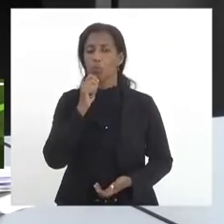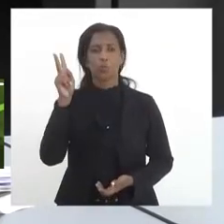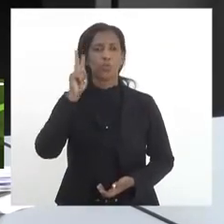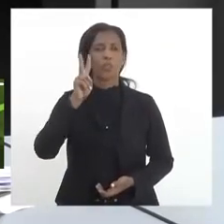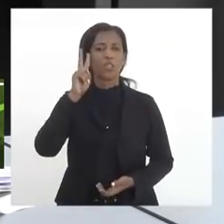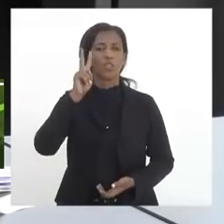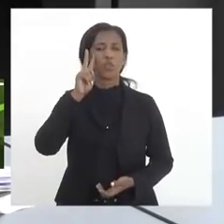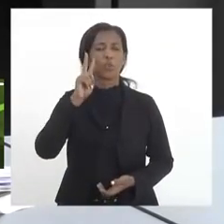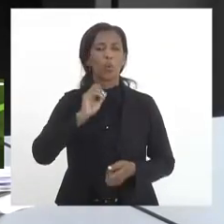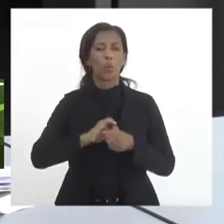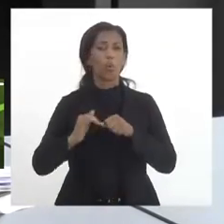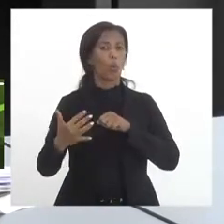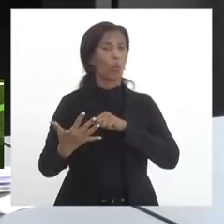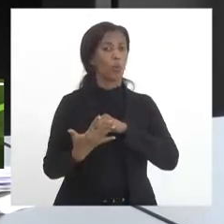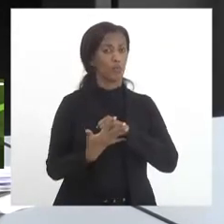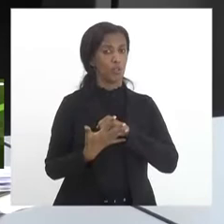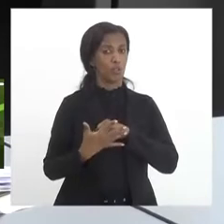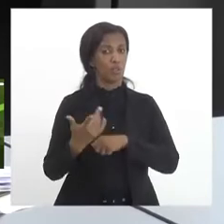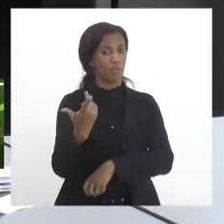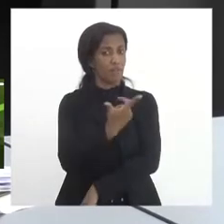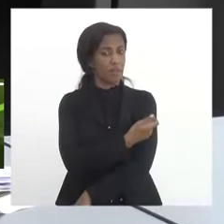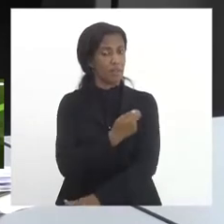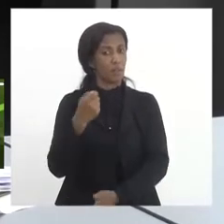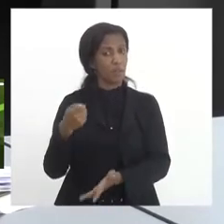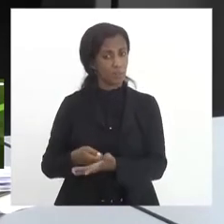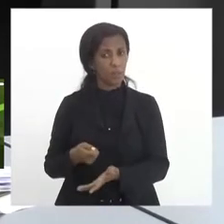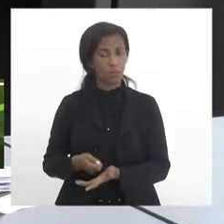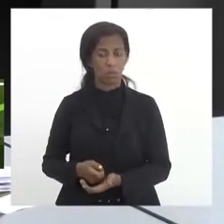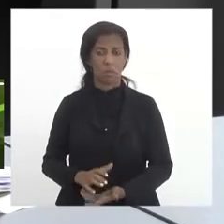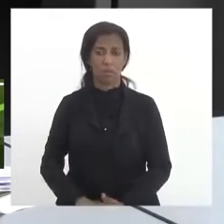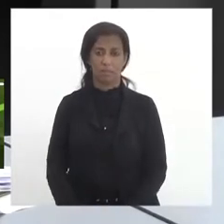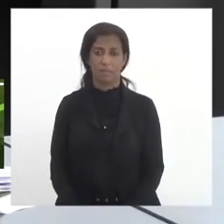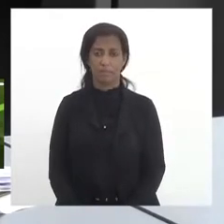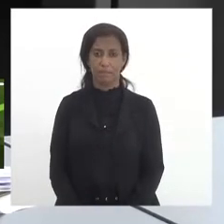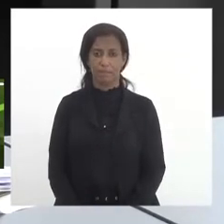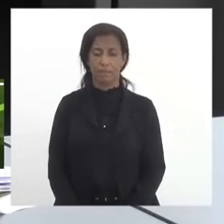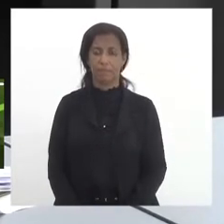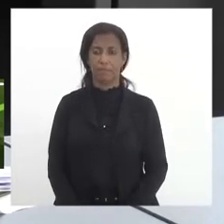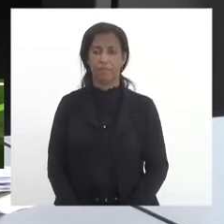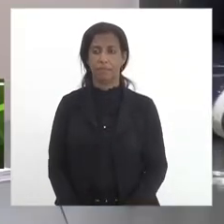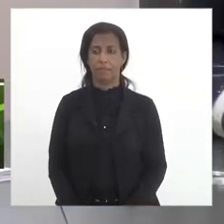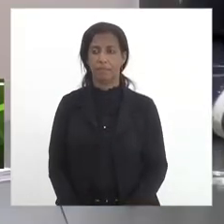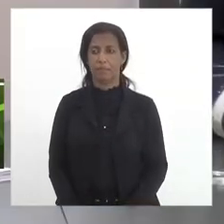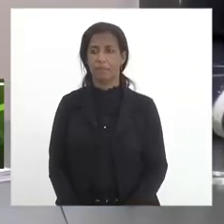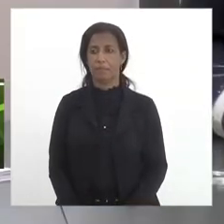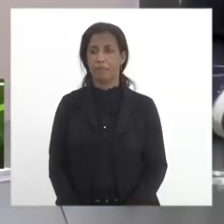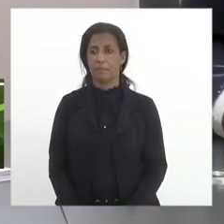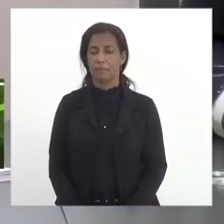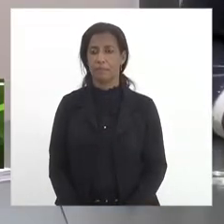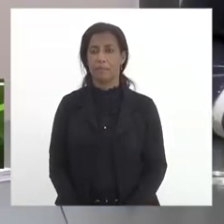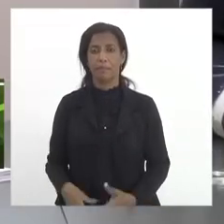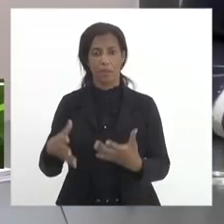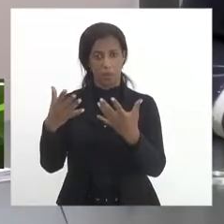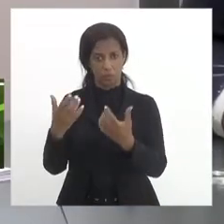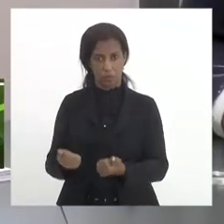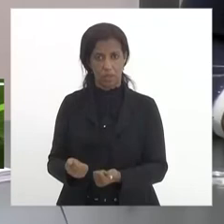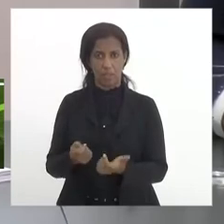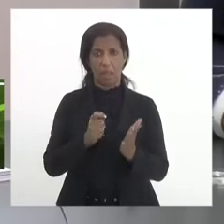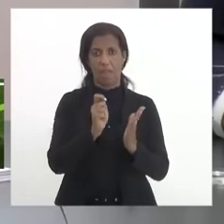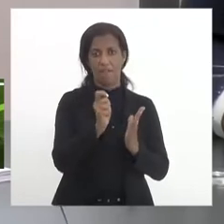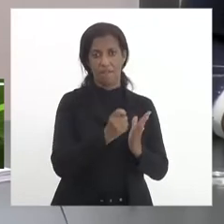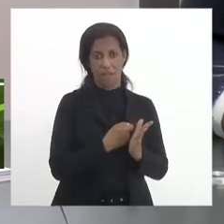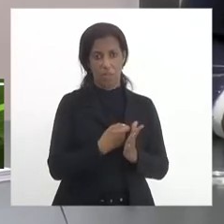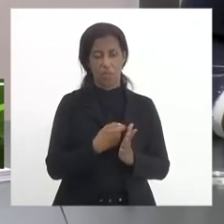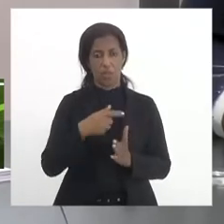de Covid, que torna a vacina obrigatória. Então, eu vou mais uma vez referendar. Vou conceder o pedido de vista do deputado Luiz Paulo e